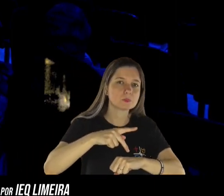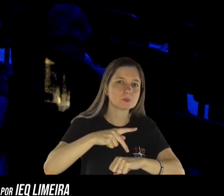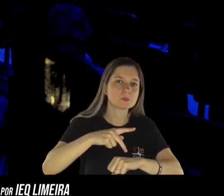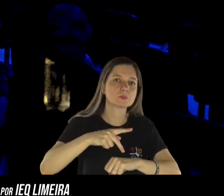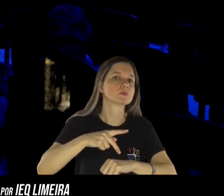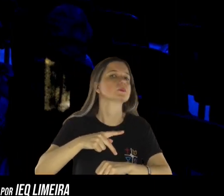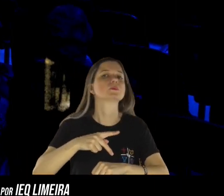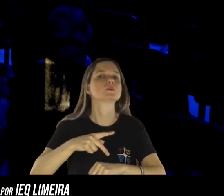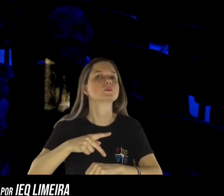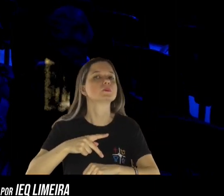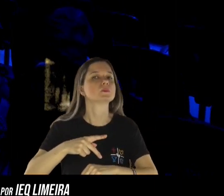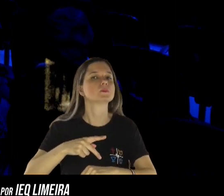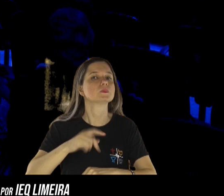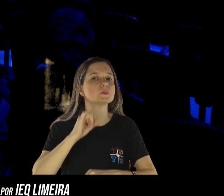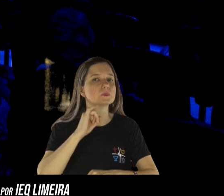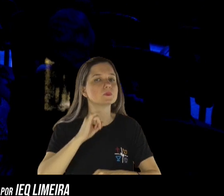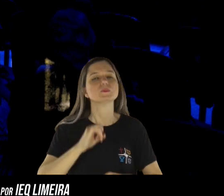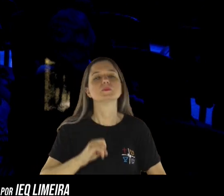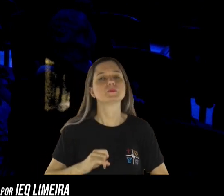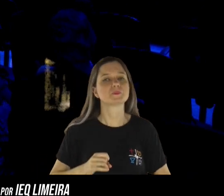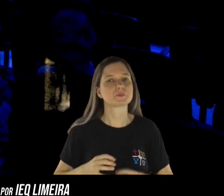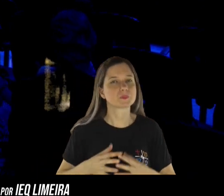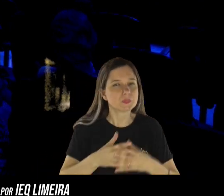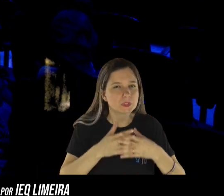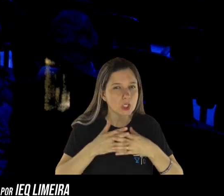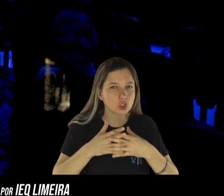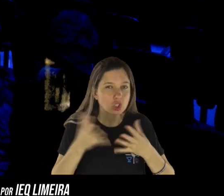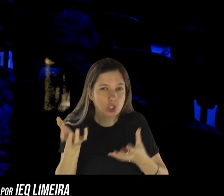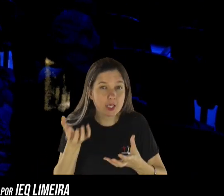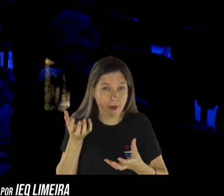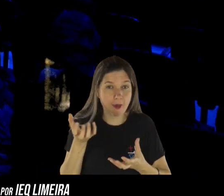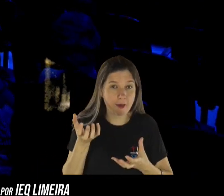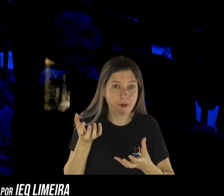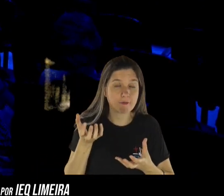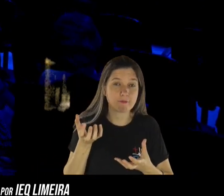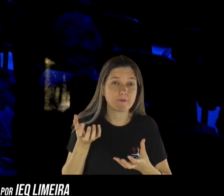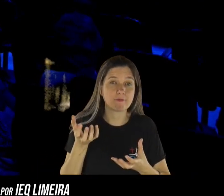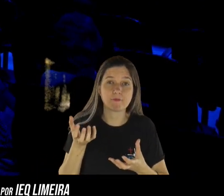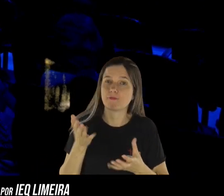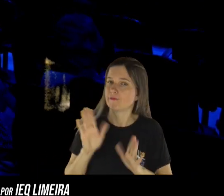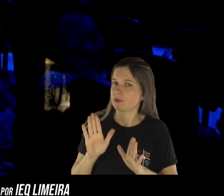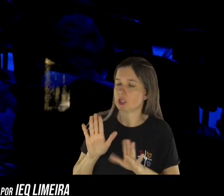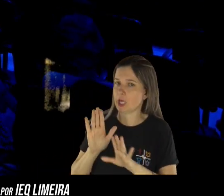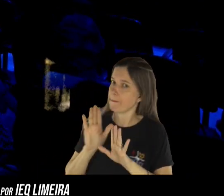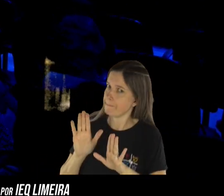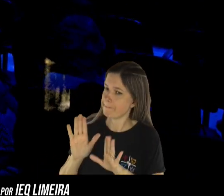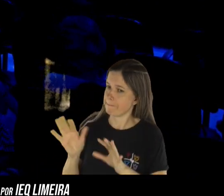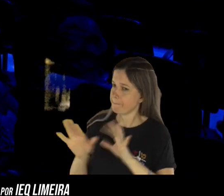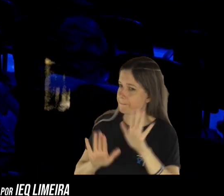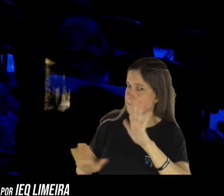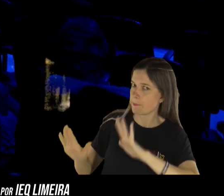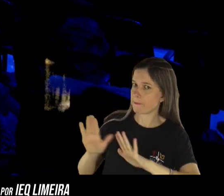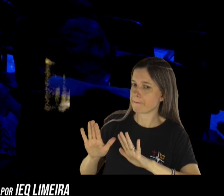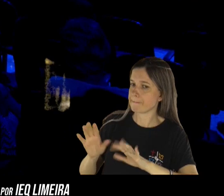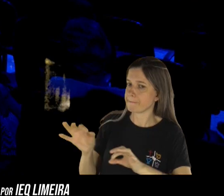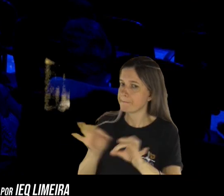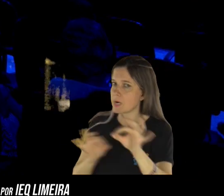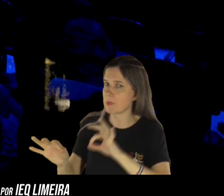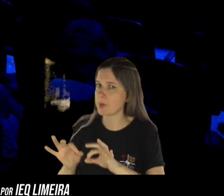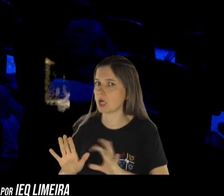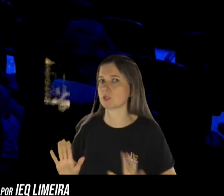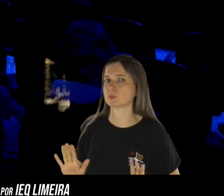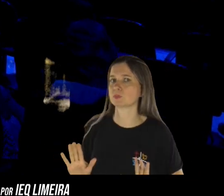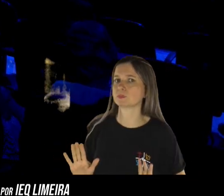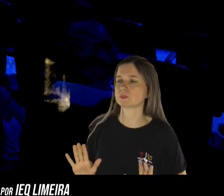Só que a pessoa está alienada. Ah, Natal, Panetone, Chocotone, Peru. Sempre tem a parceira lá